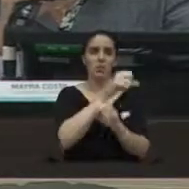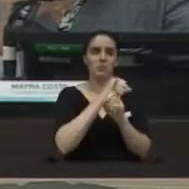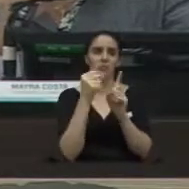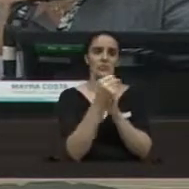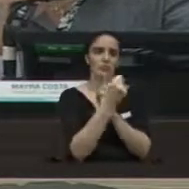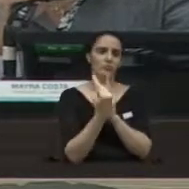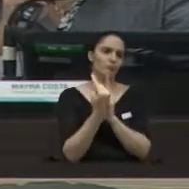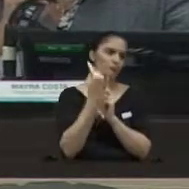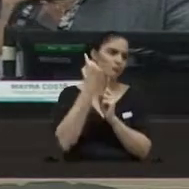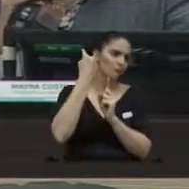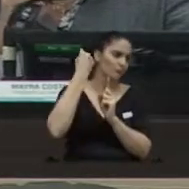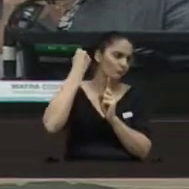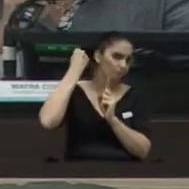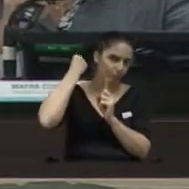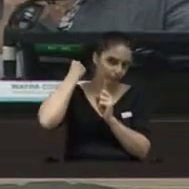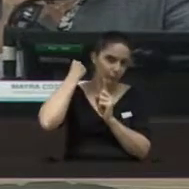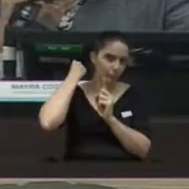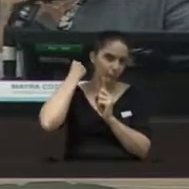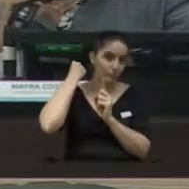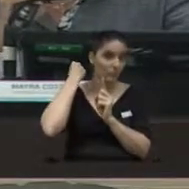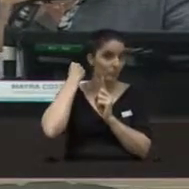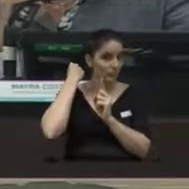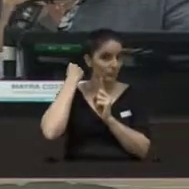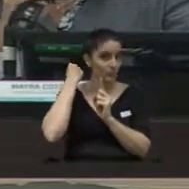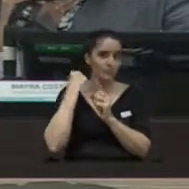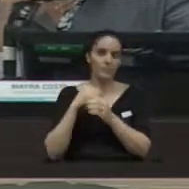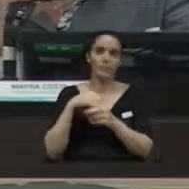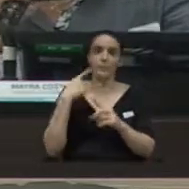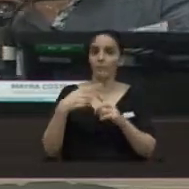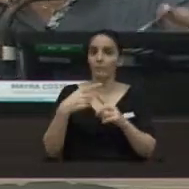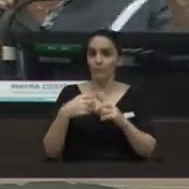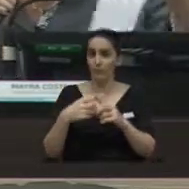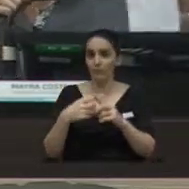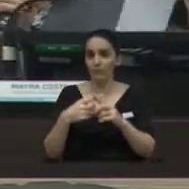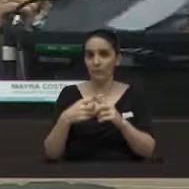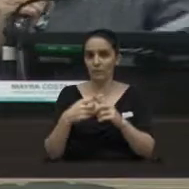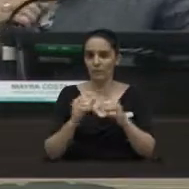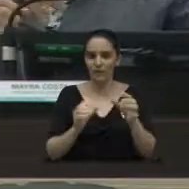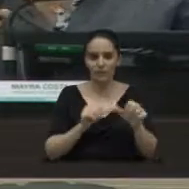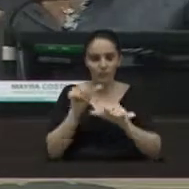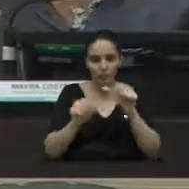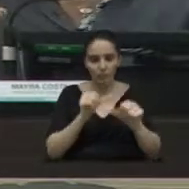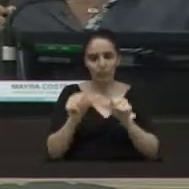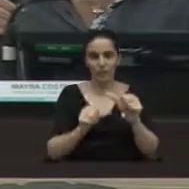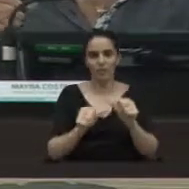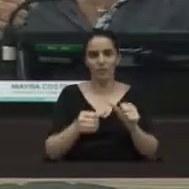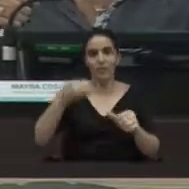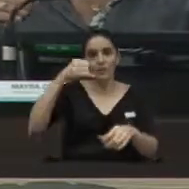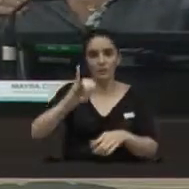mesmo nas leis da Constituição, porque se mexeu no que estava dando certo.